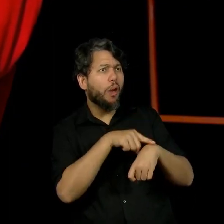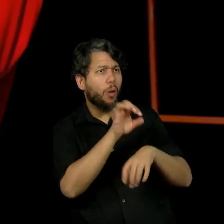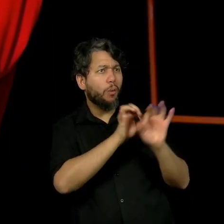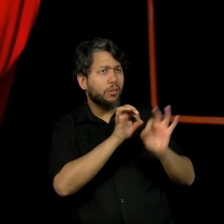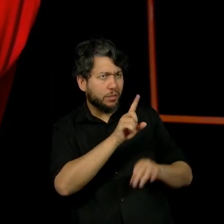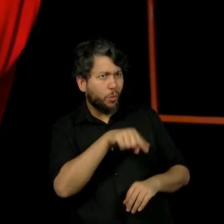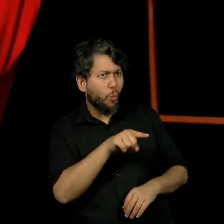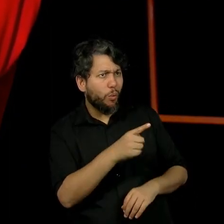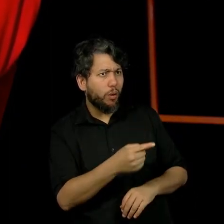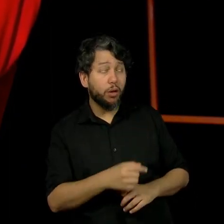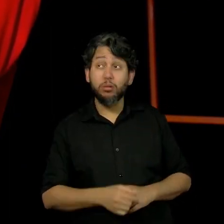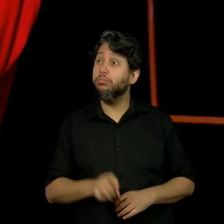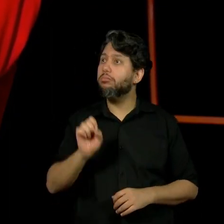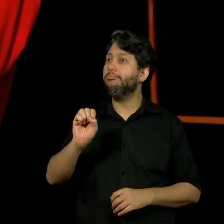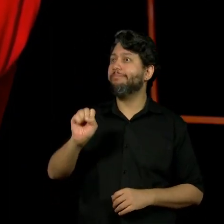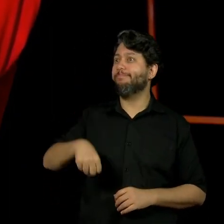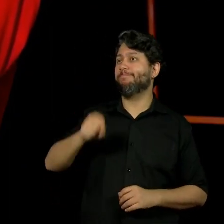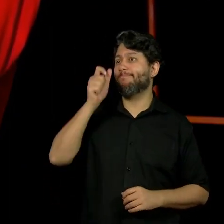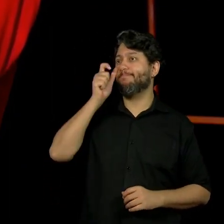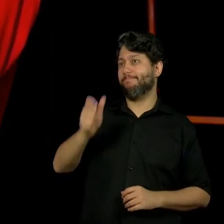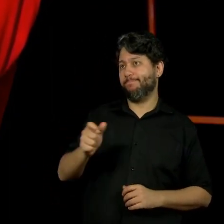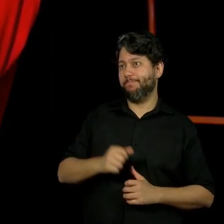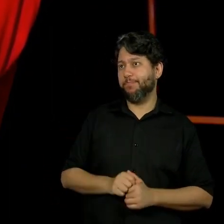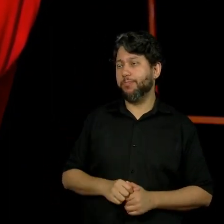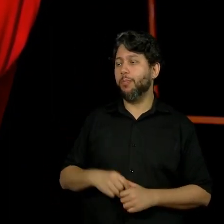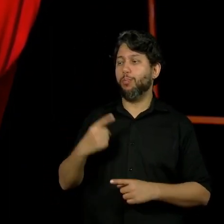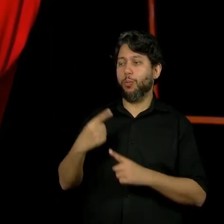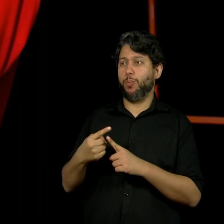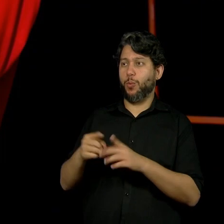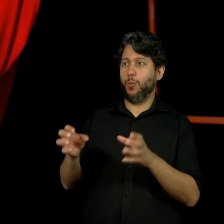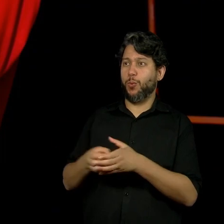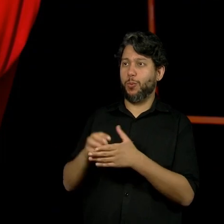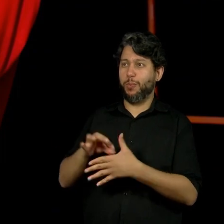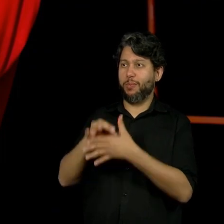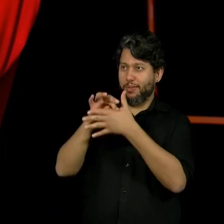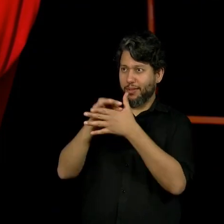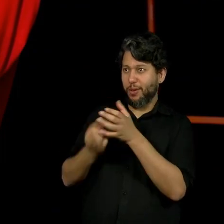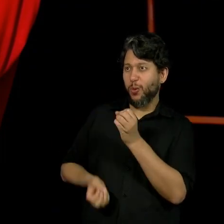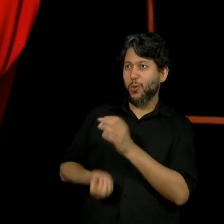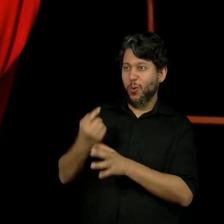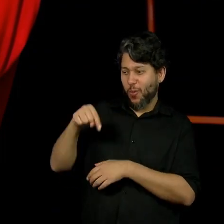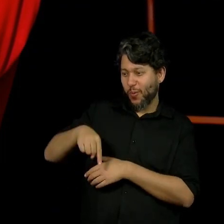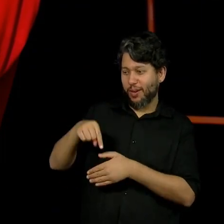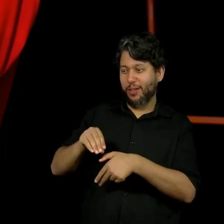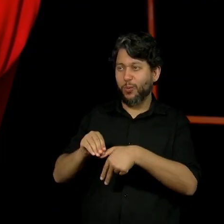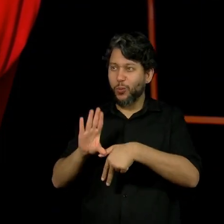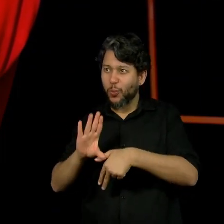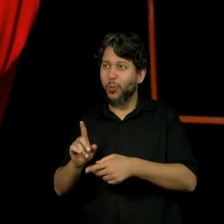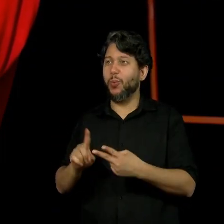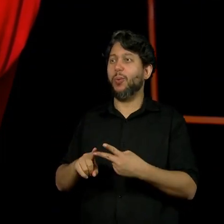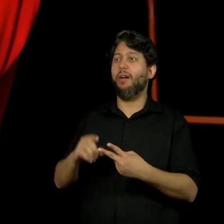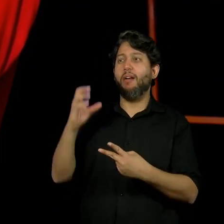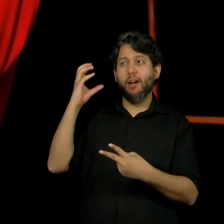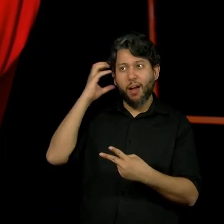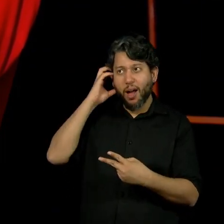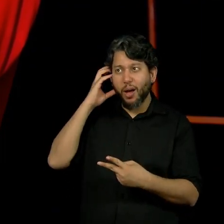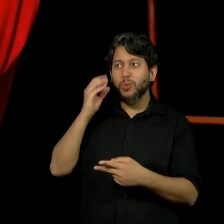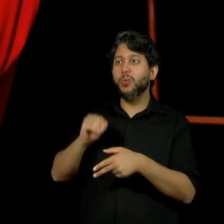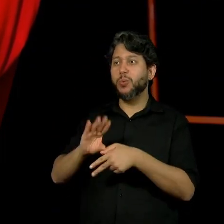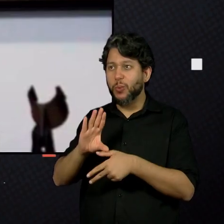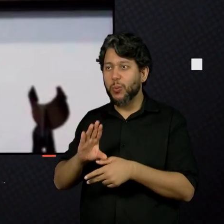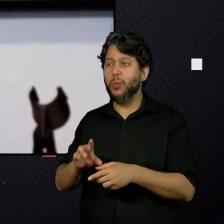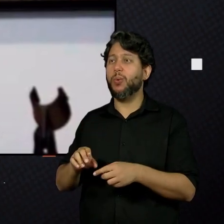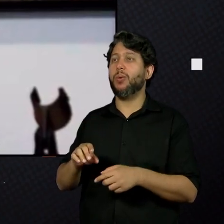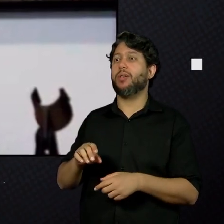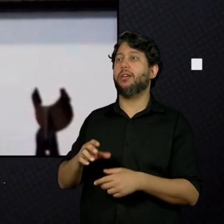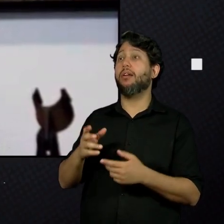porque um dos líderes que criaram aqui a TV Cultura e a Rádio Cultura, a fundação, essa